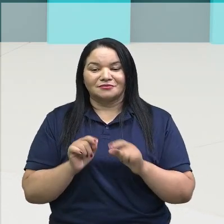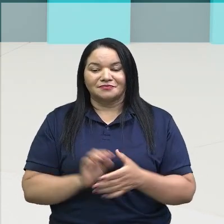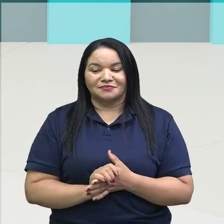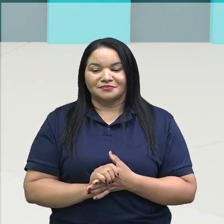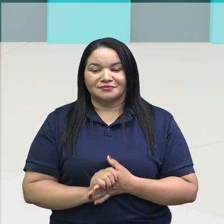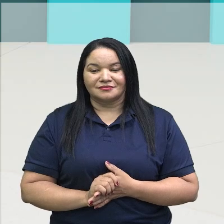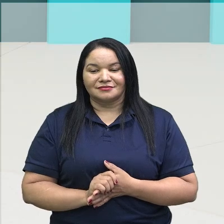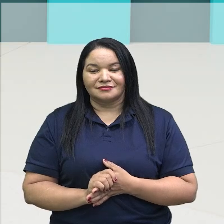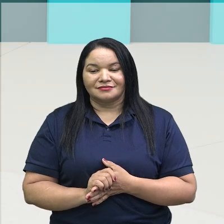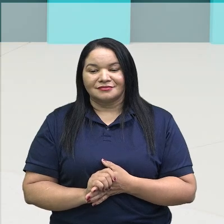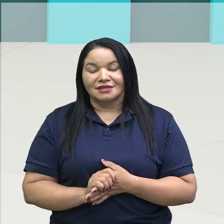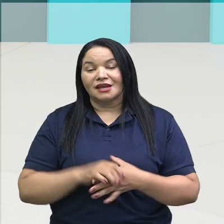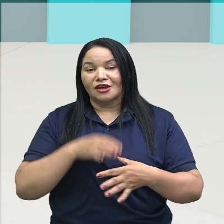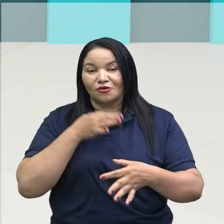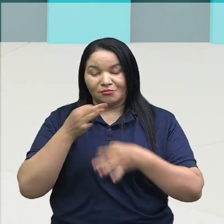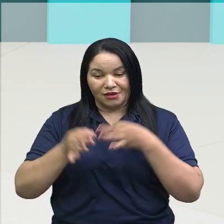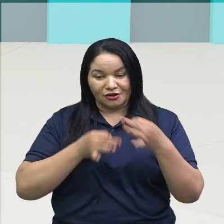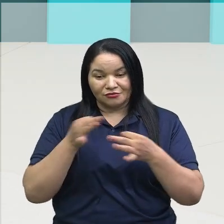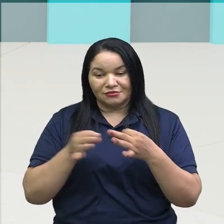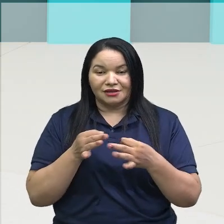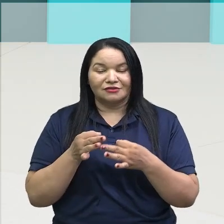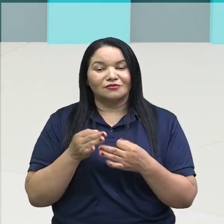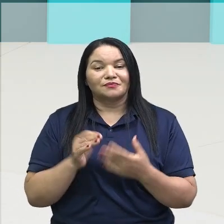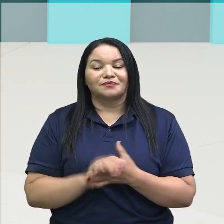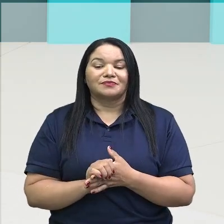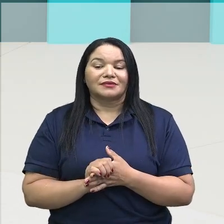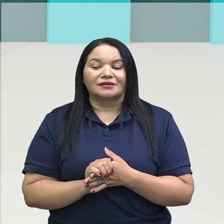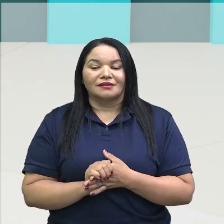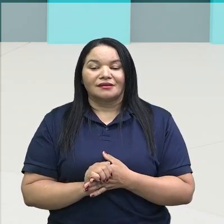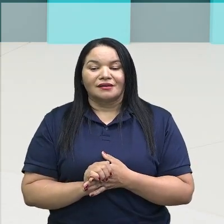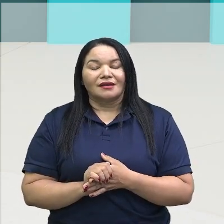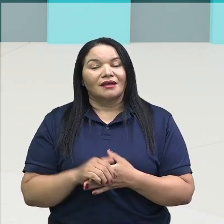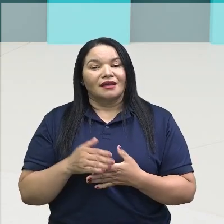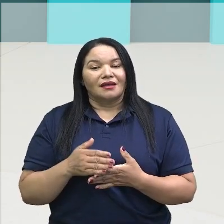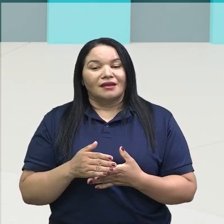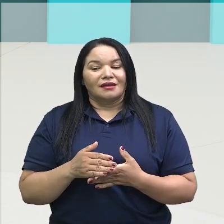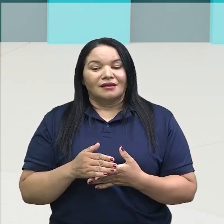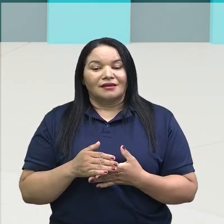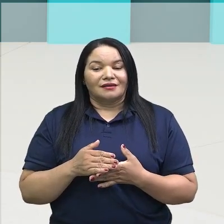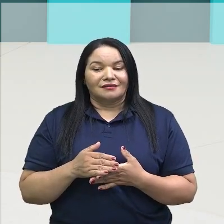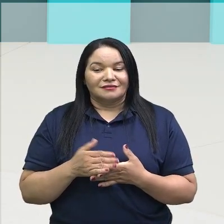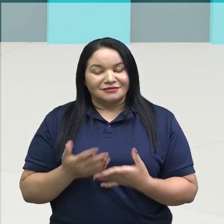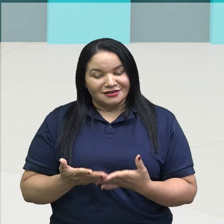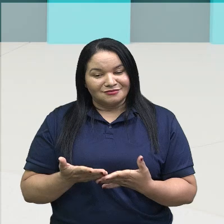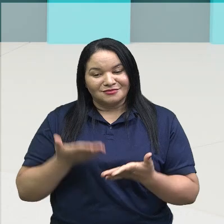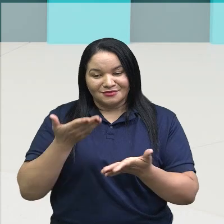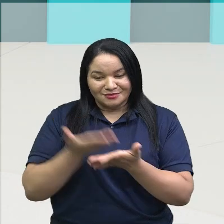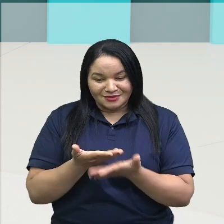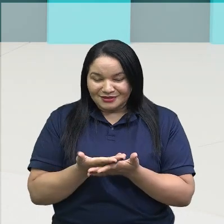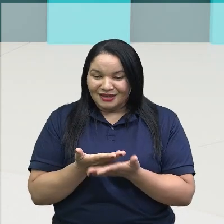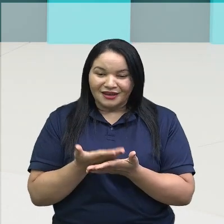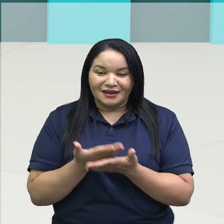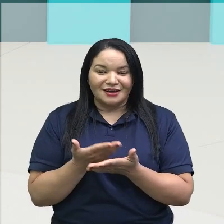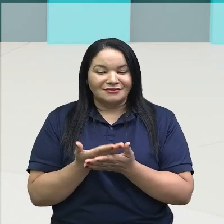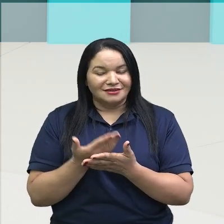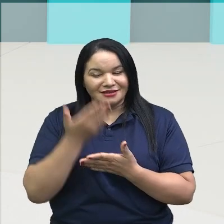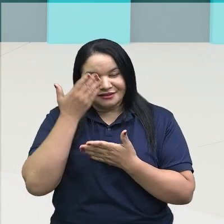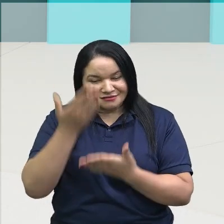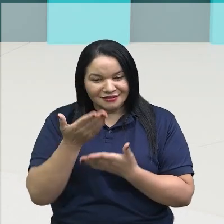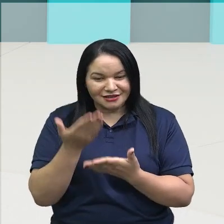é um argumento dedutivo. Ok, gente? Então, essa foi a nossa aula.